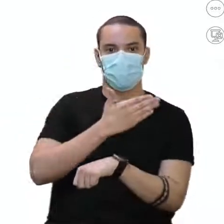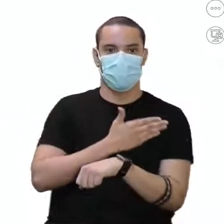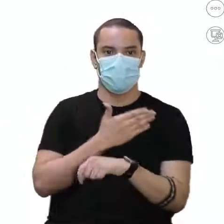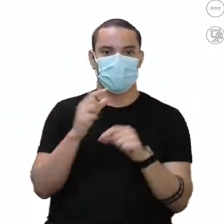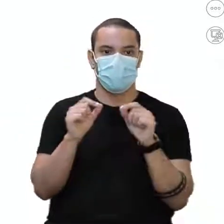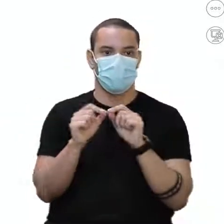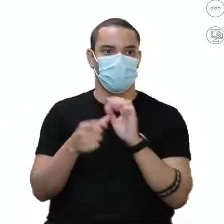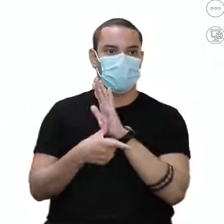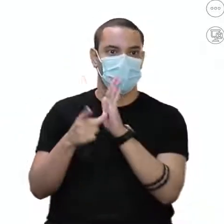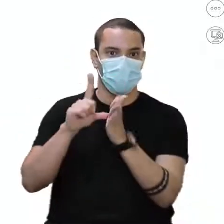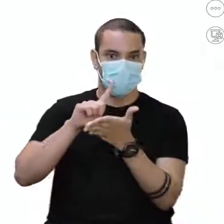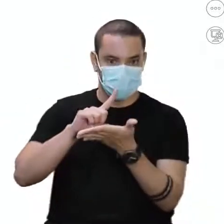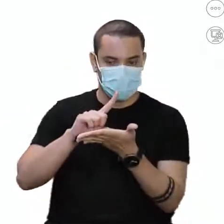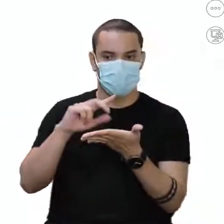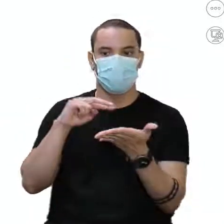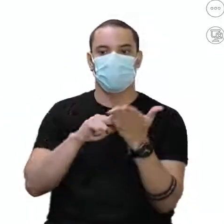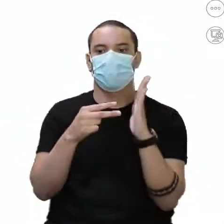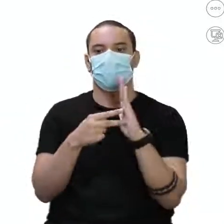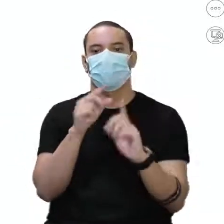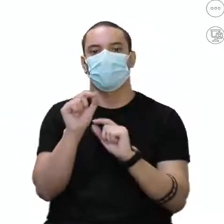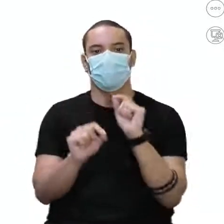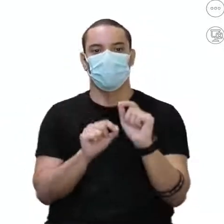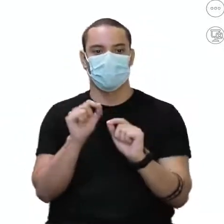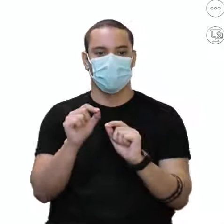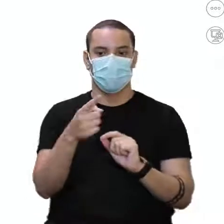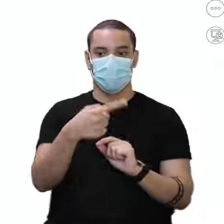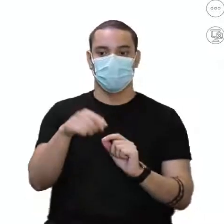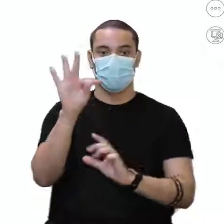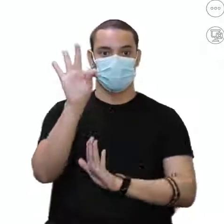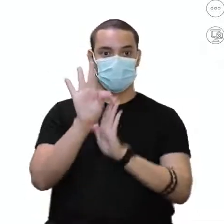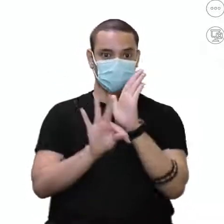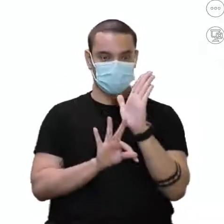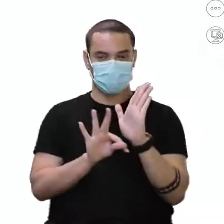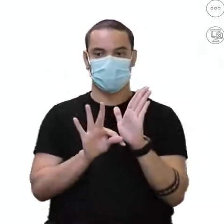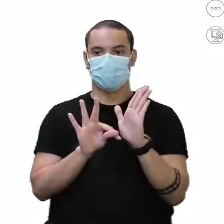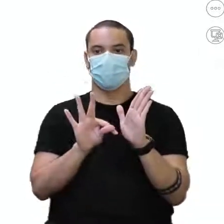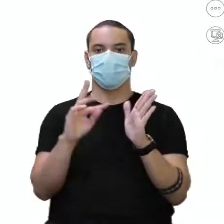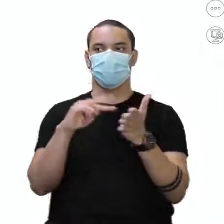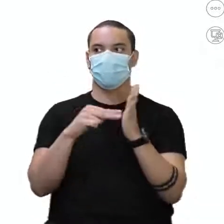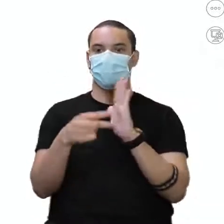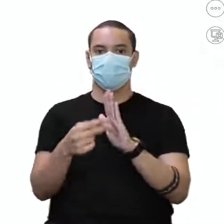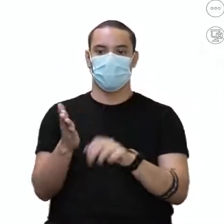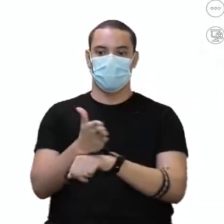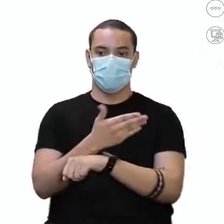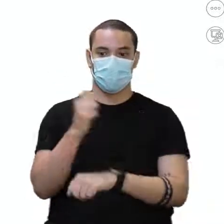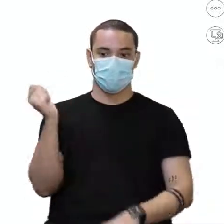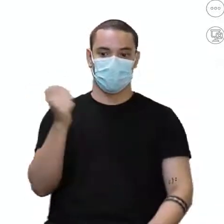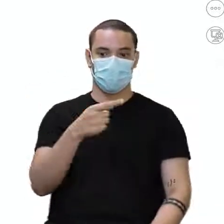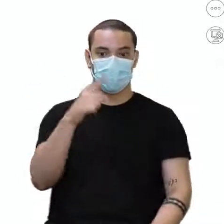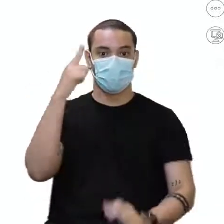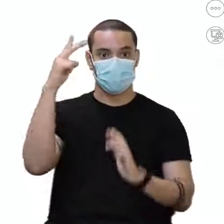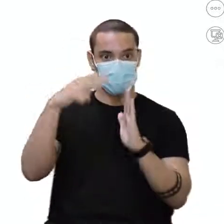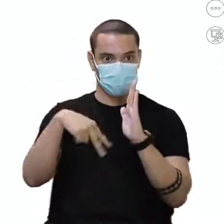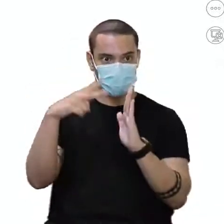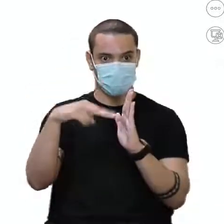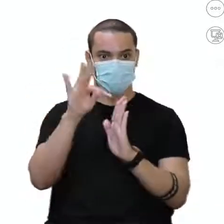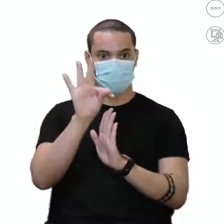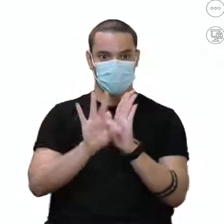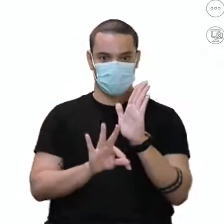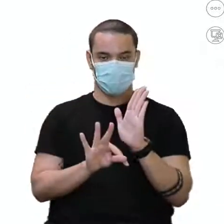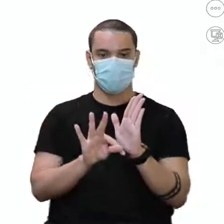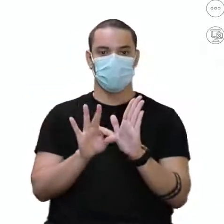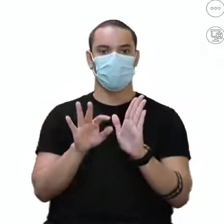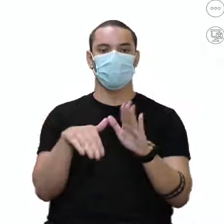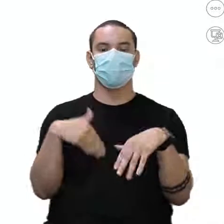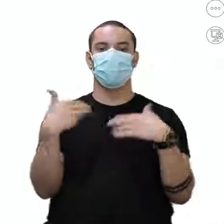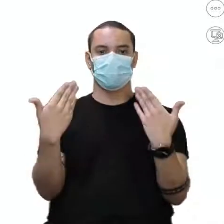fazer previsões sobre o que o texto se trata antes mesmo de você ler o texto. E